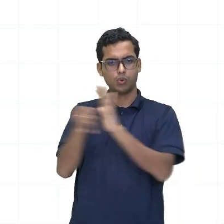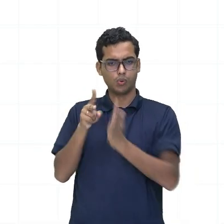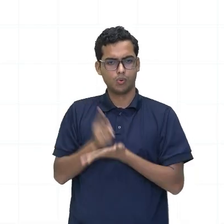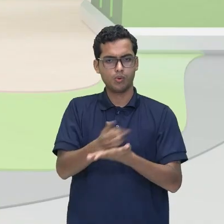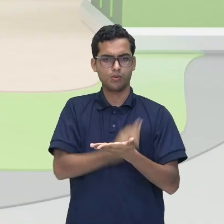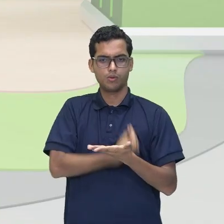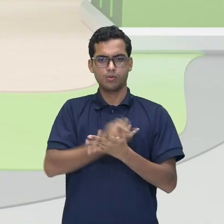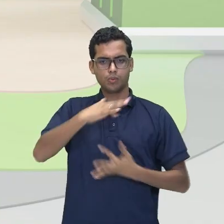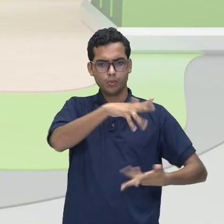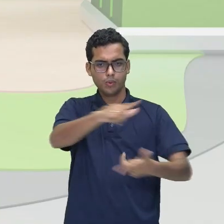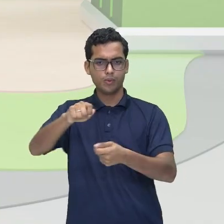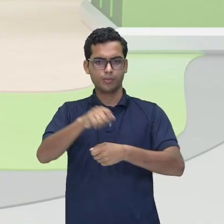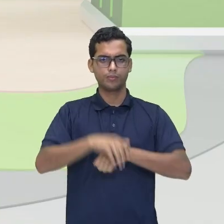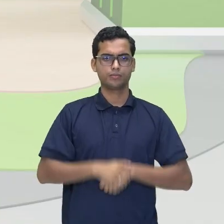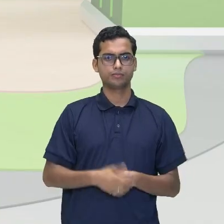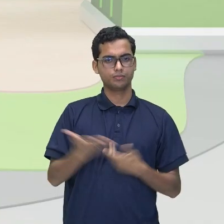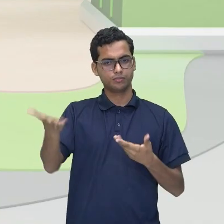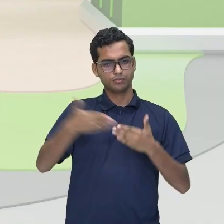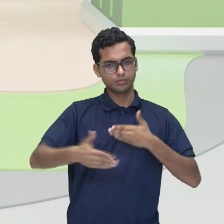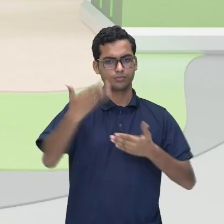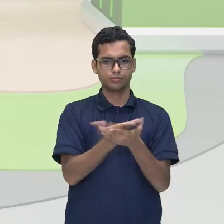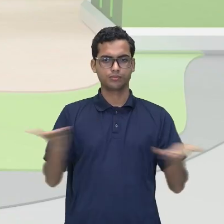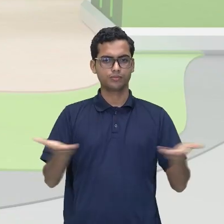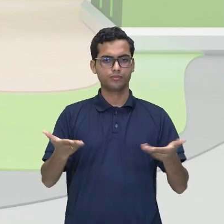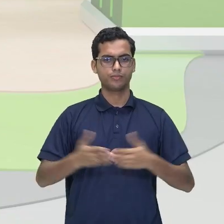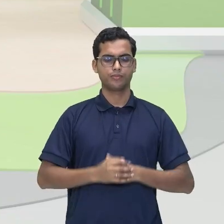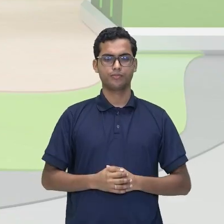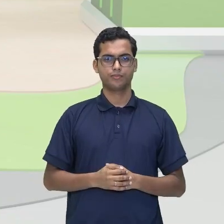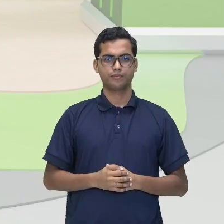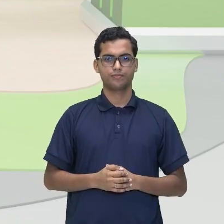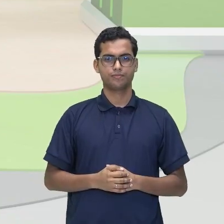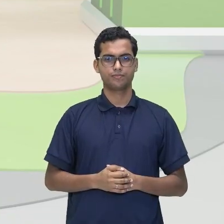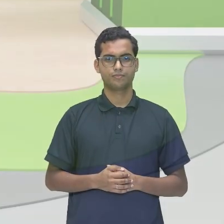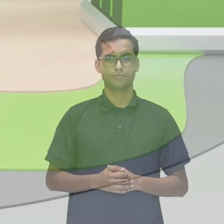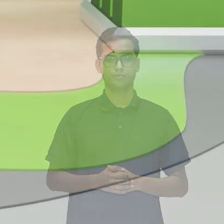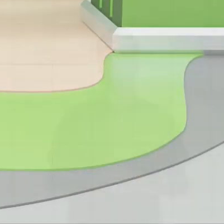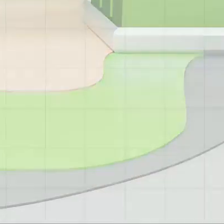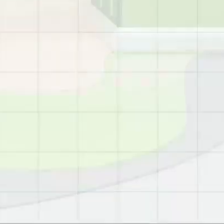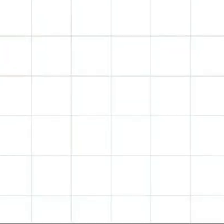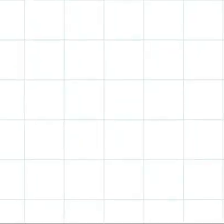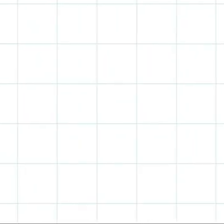planeta. E vamos para a nossa aula.